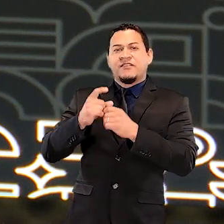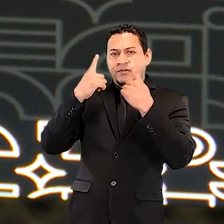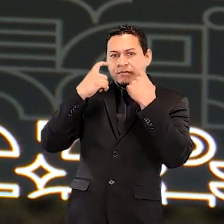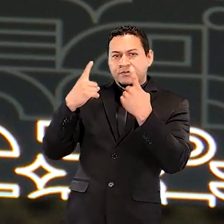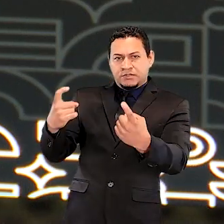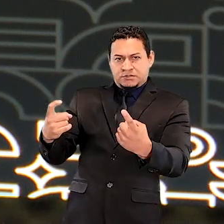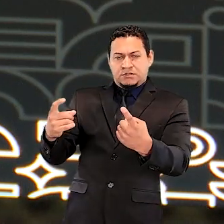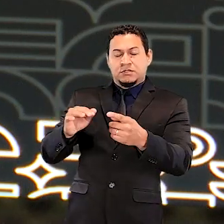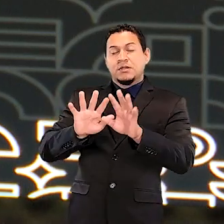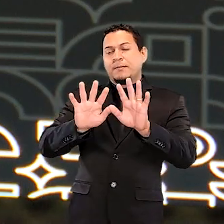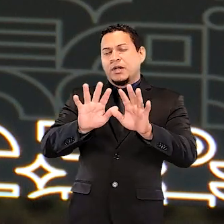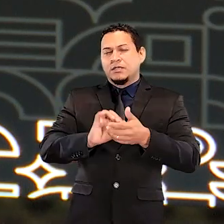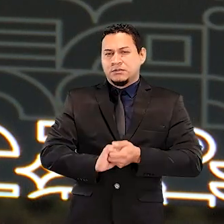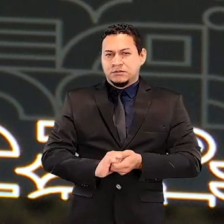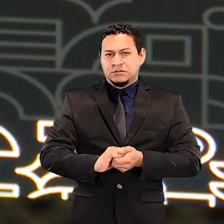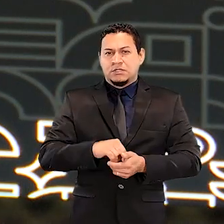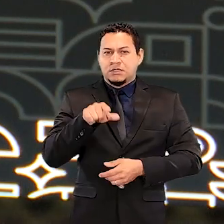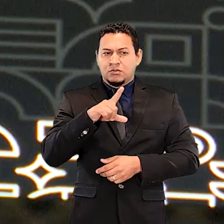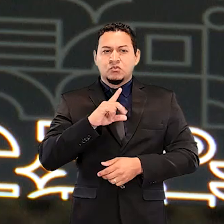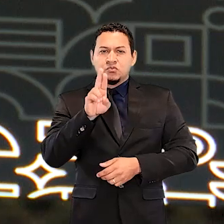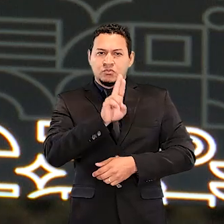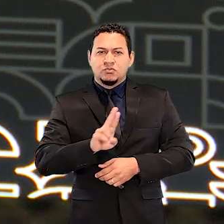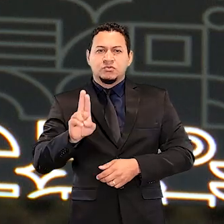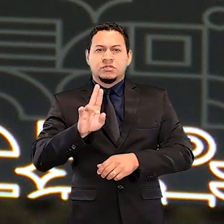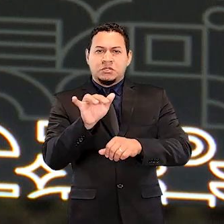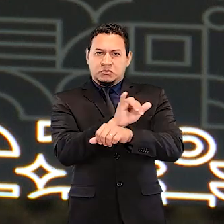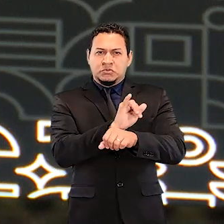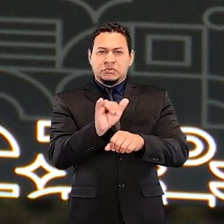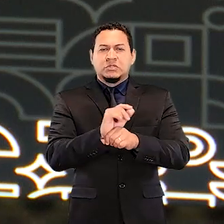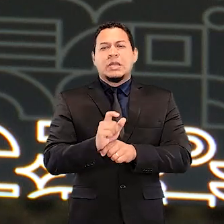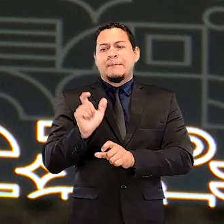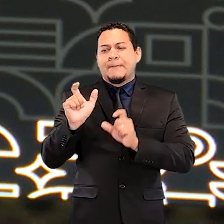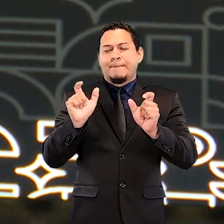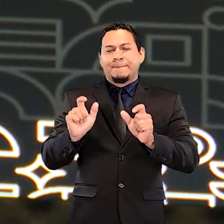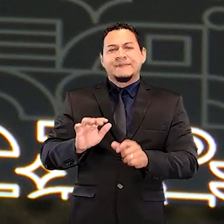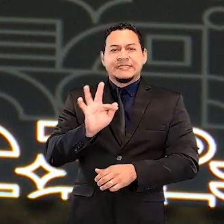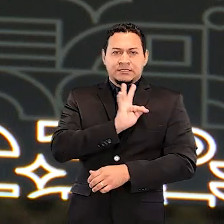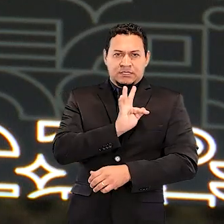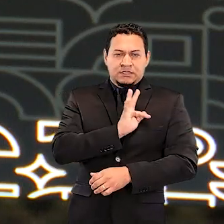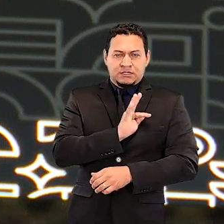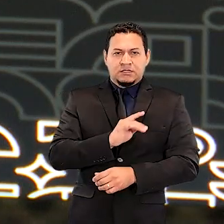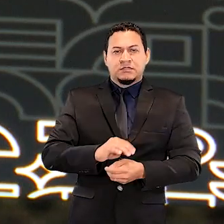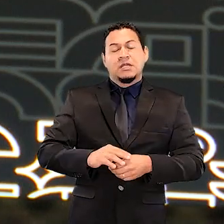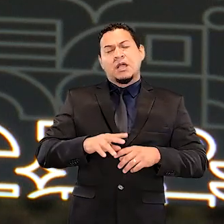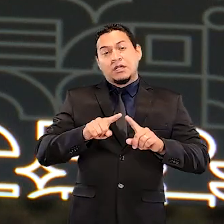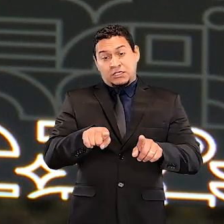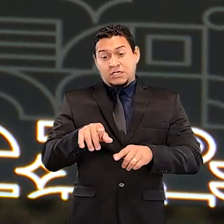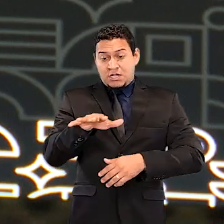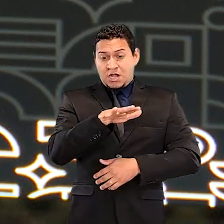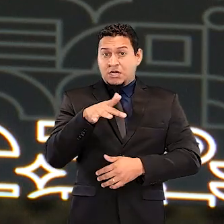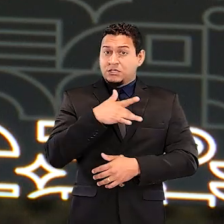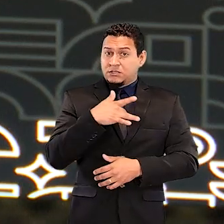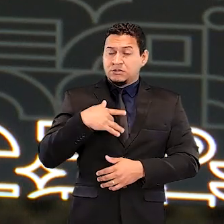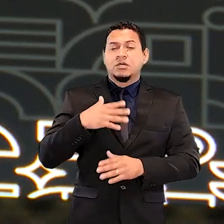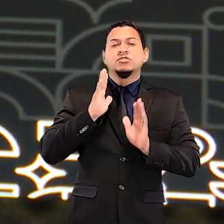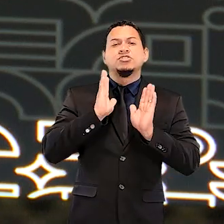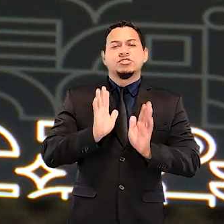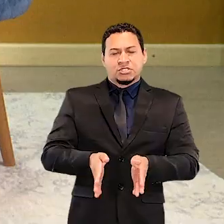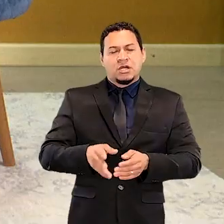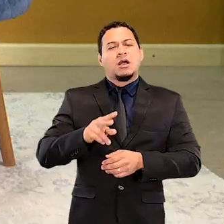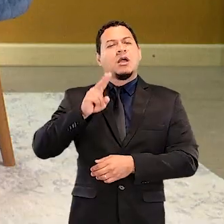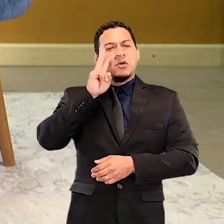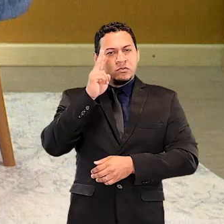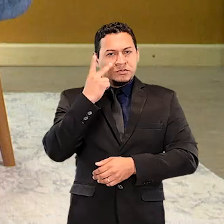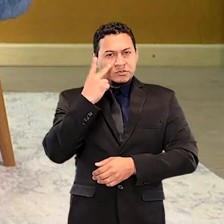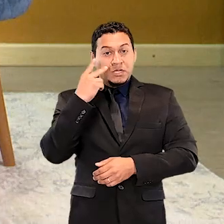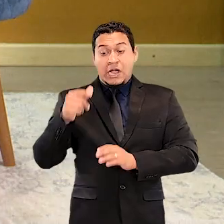título mais um argumento mais jurídico, que a saúde já reconheceu, mesmo antes da